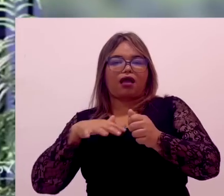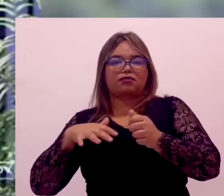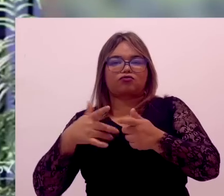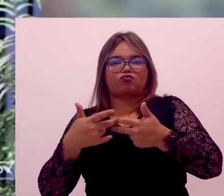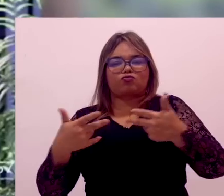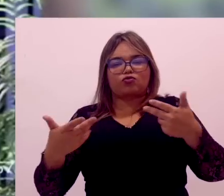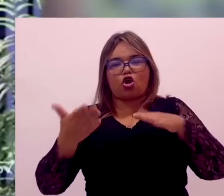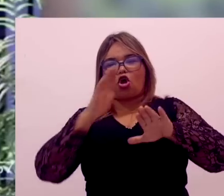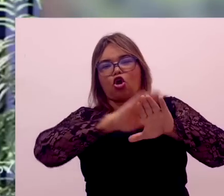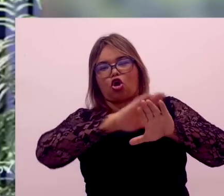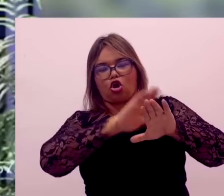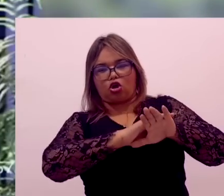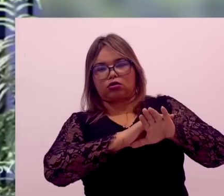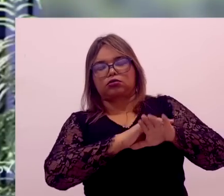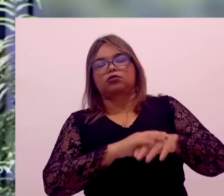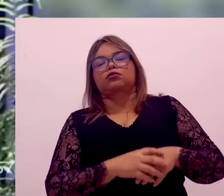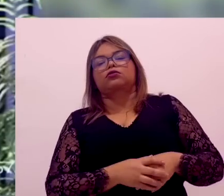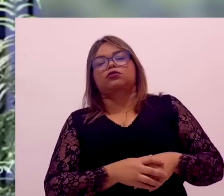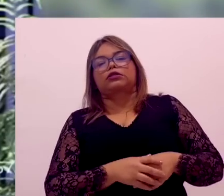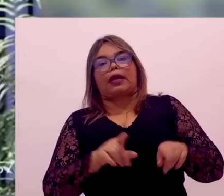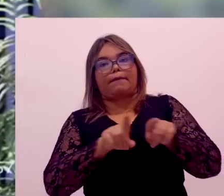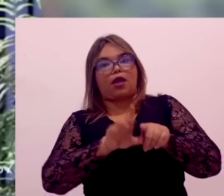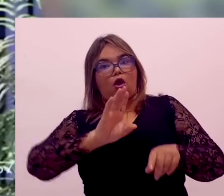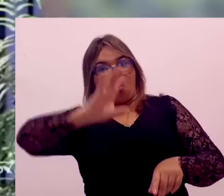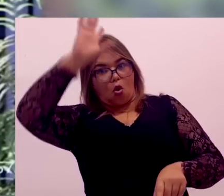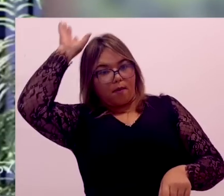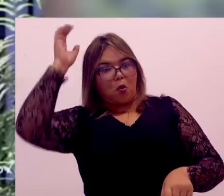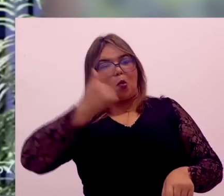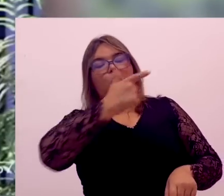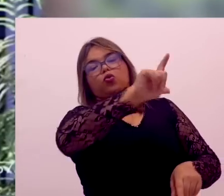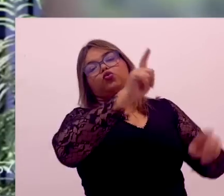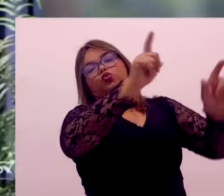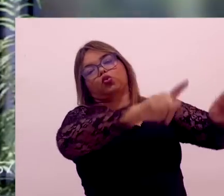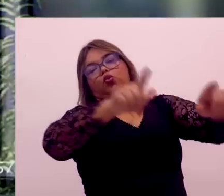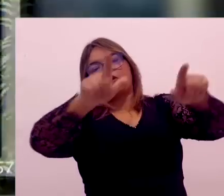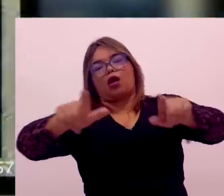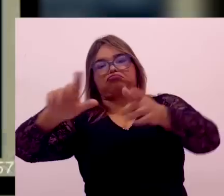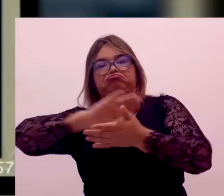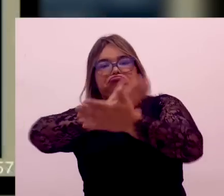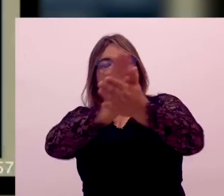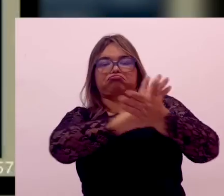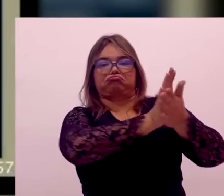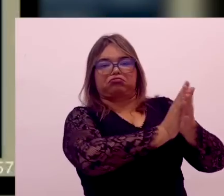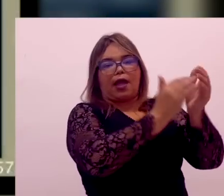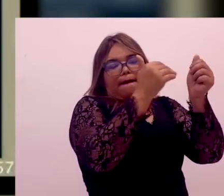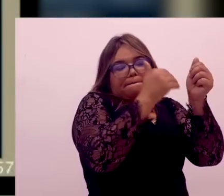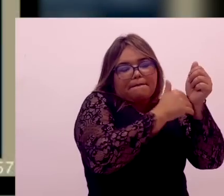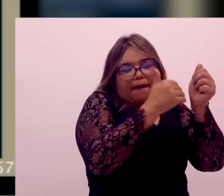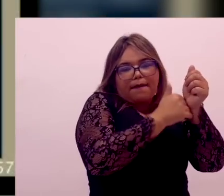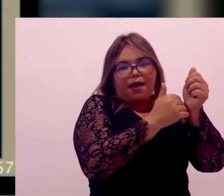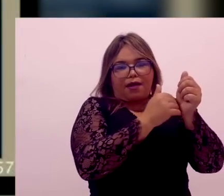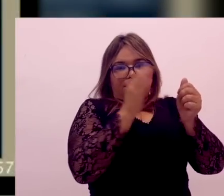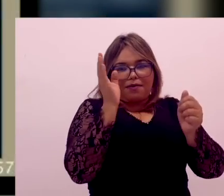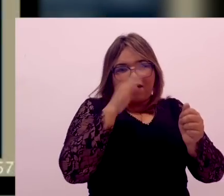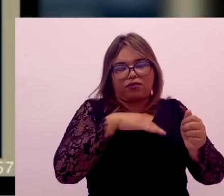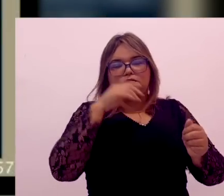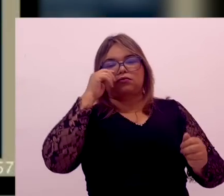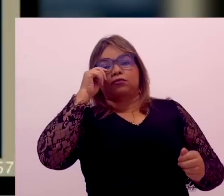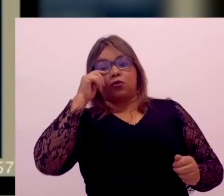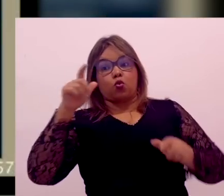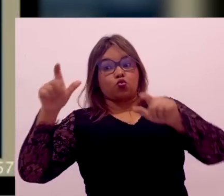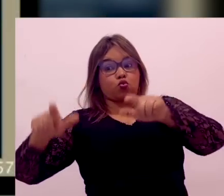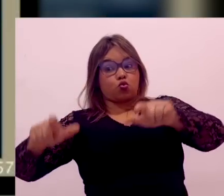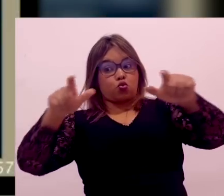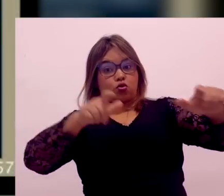destruído. E nós vamos mostrar isso mais tarde. No lugar onde o cristianismo começou, ele não mais existe. É